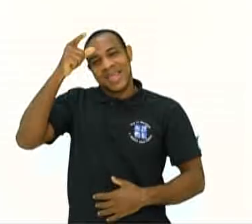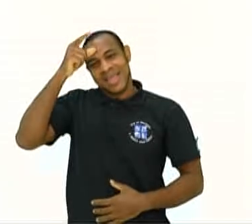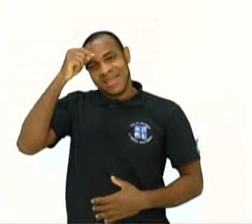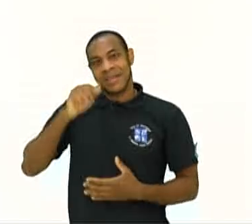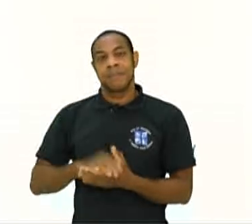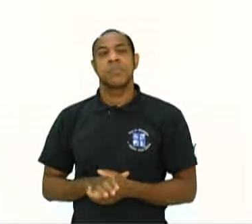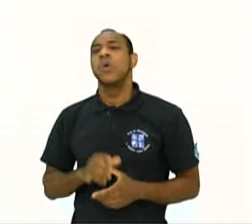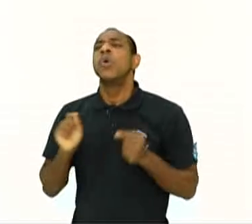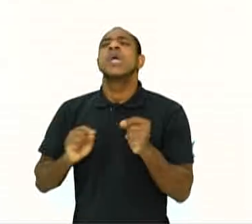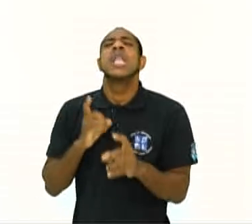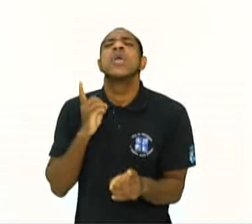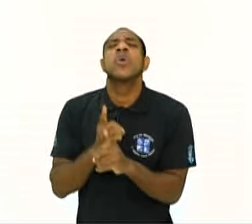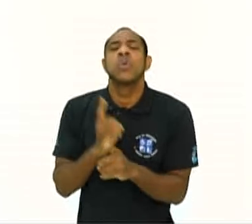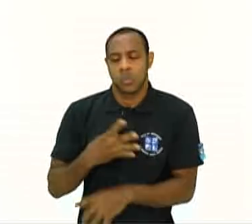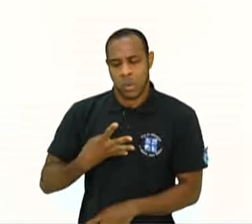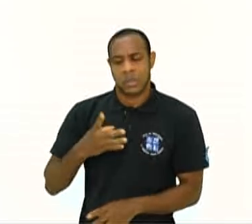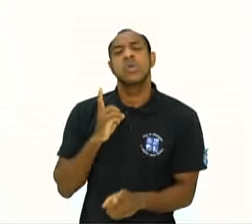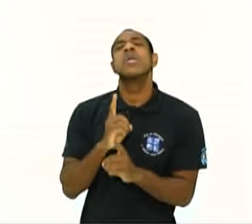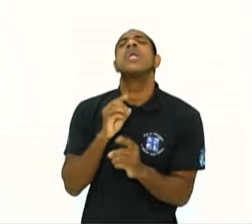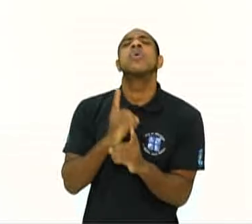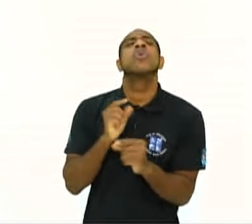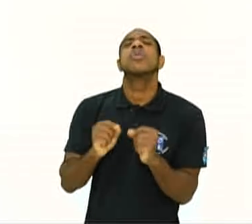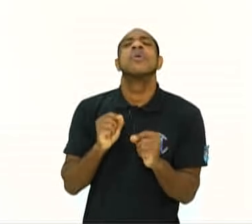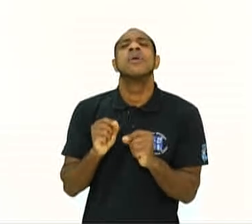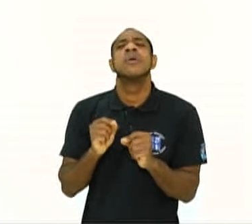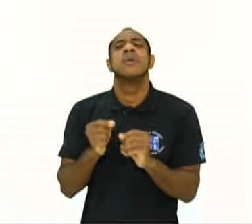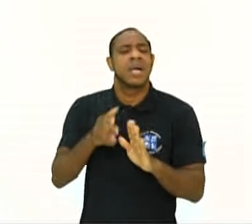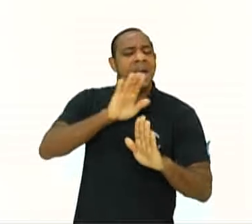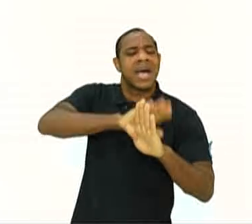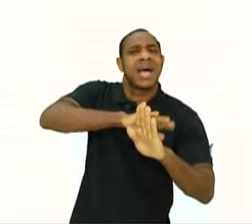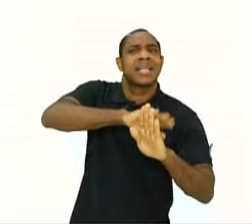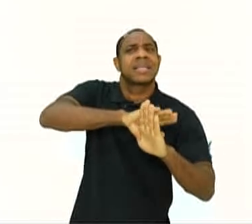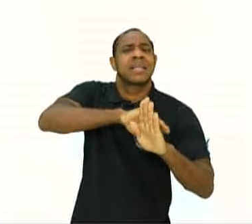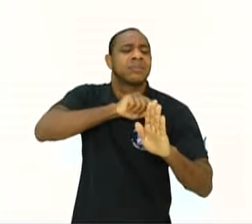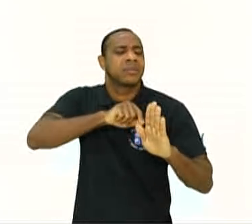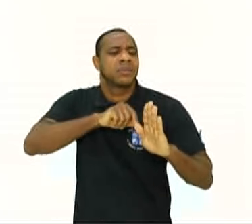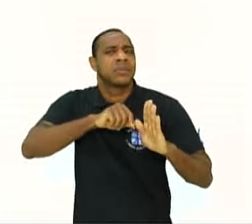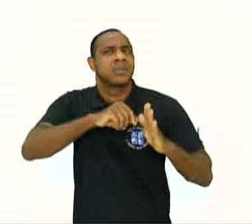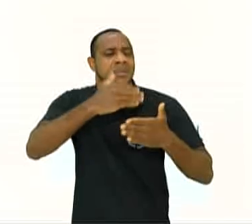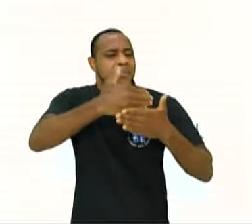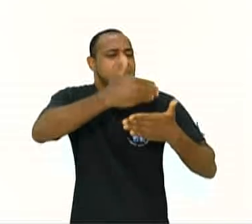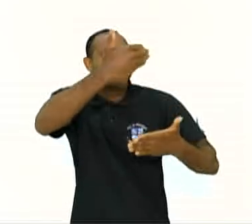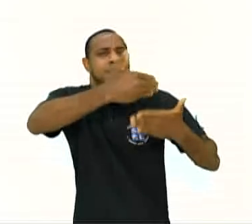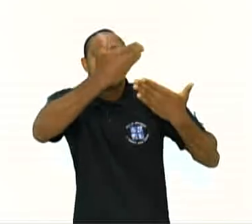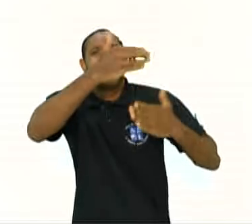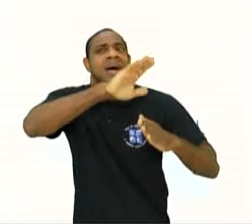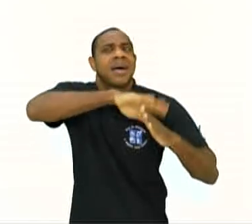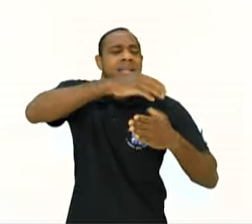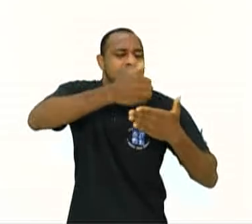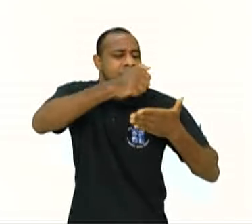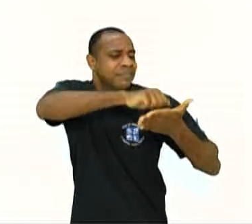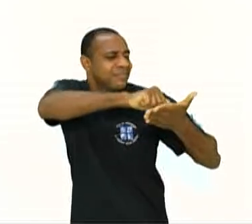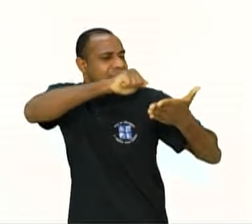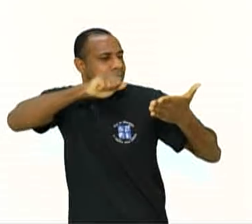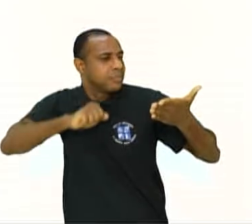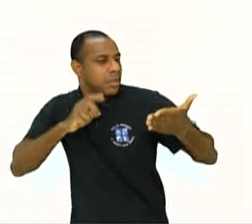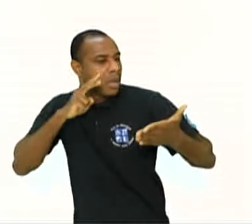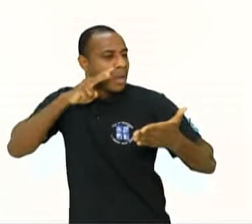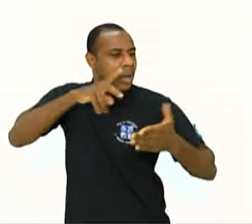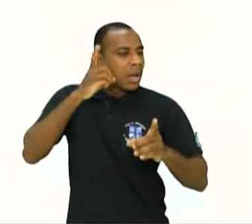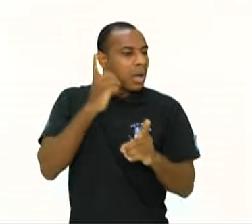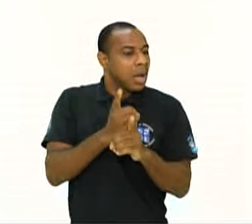ela encontrou embaixo daquele papel de parede? She found a person's name and a date.